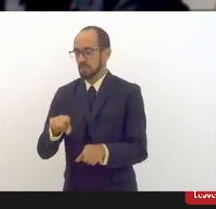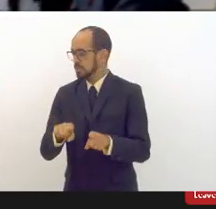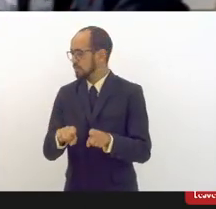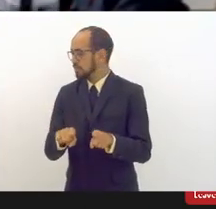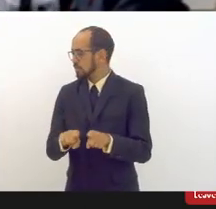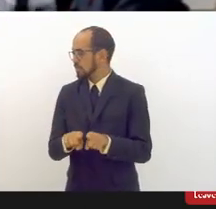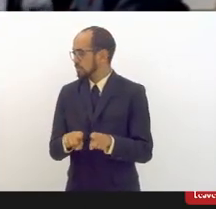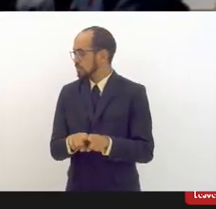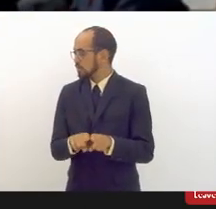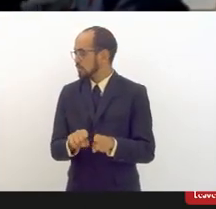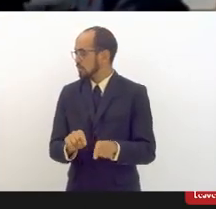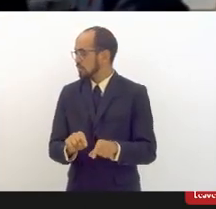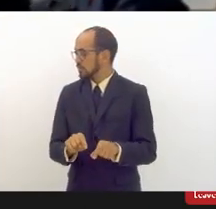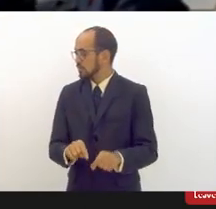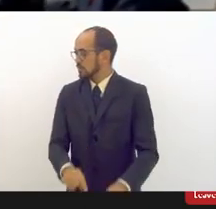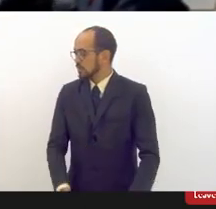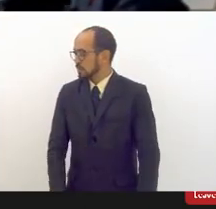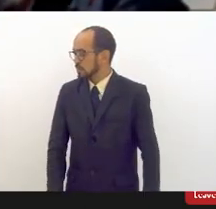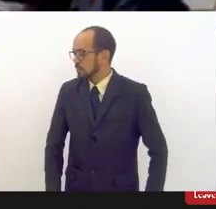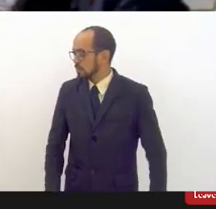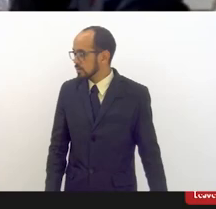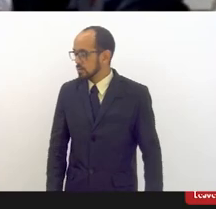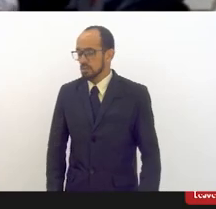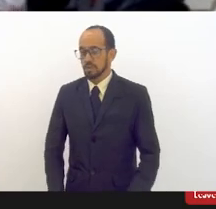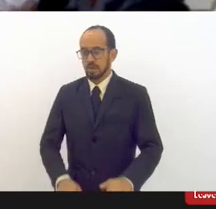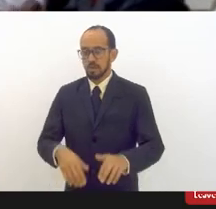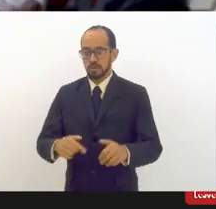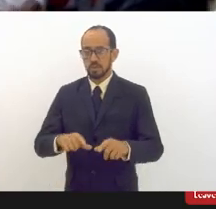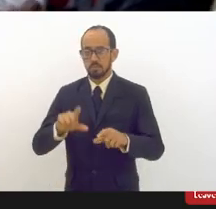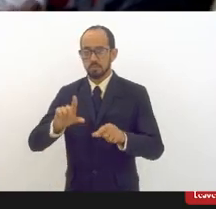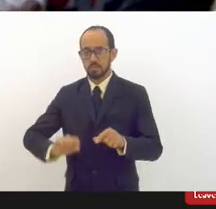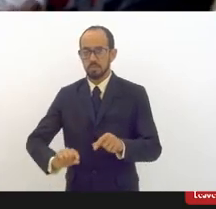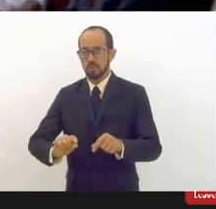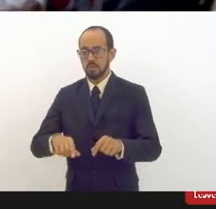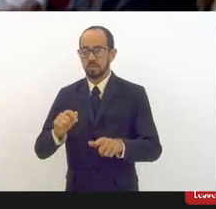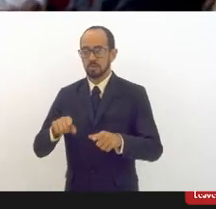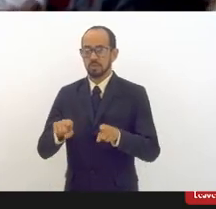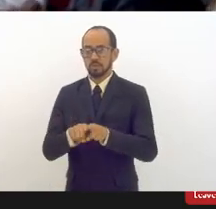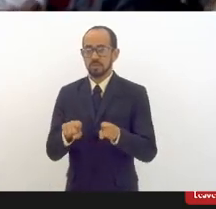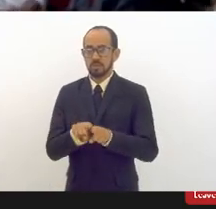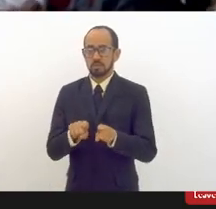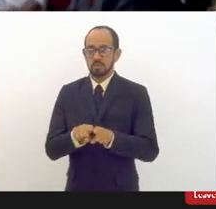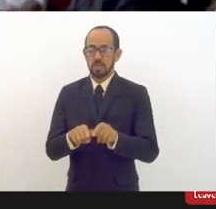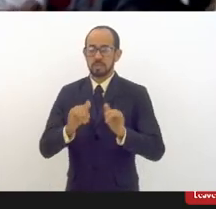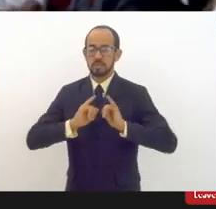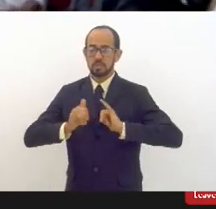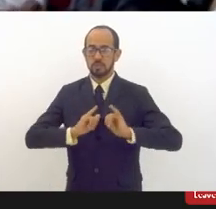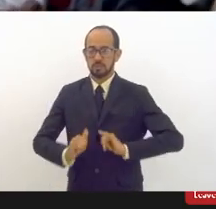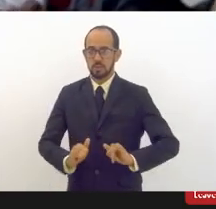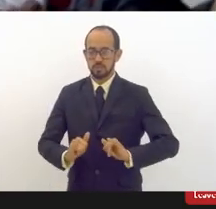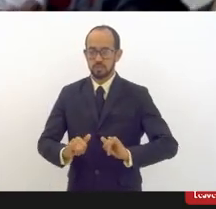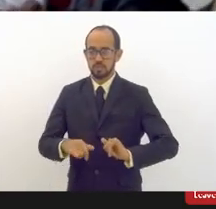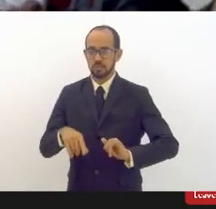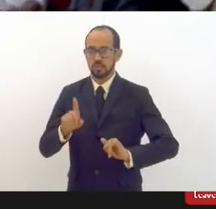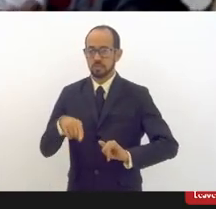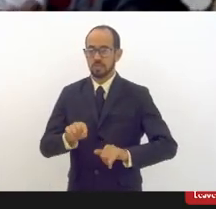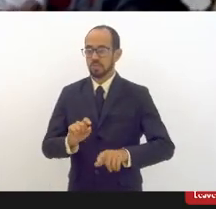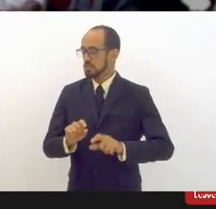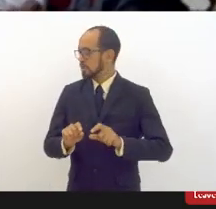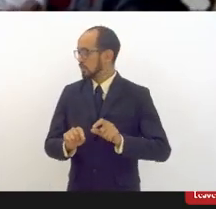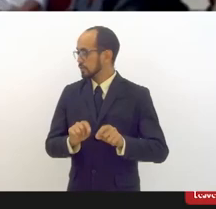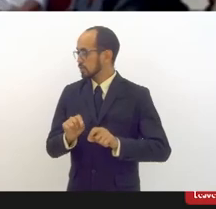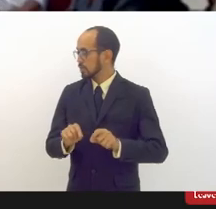os resultados são bastante inferiores. Então, esses dados são dados que também não ficaram guardados